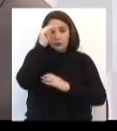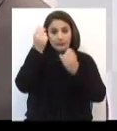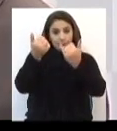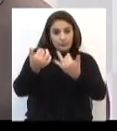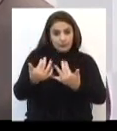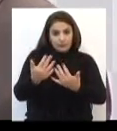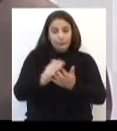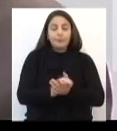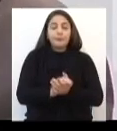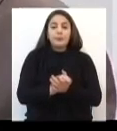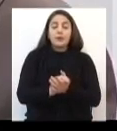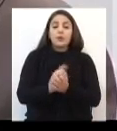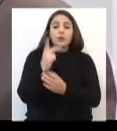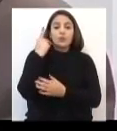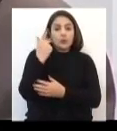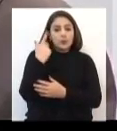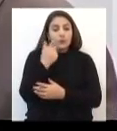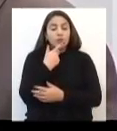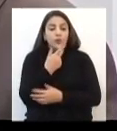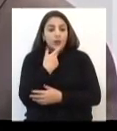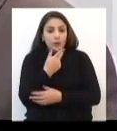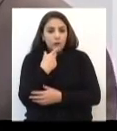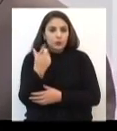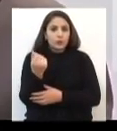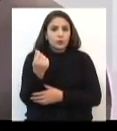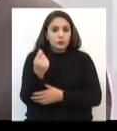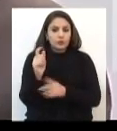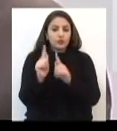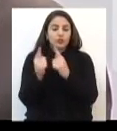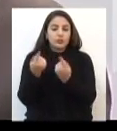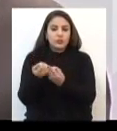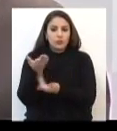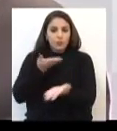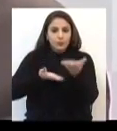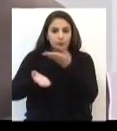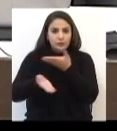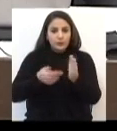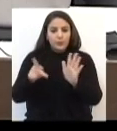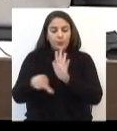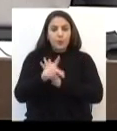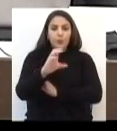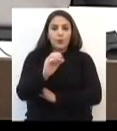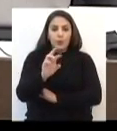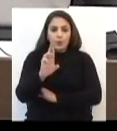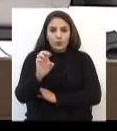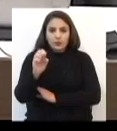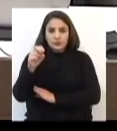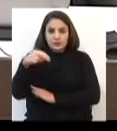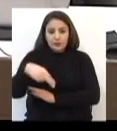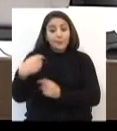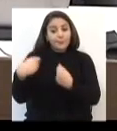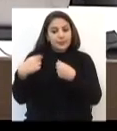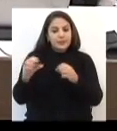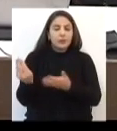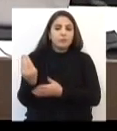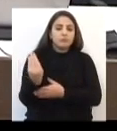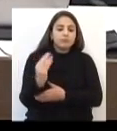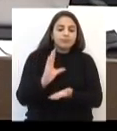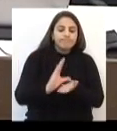O progressista disse que os recursos do Fundo de Gestão Compartilhada da Corsã devem ser aplicados na melhoria